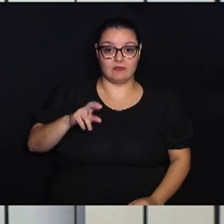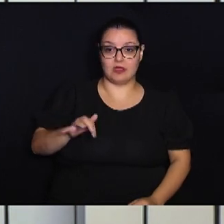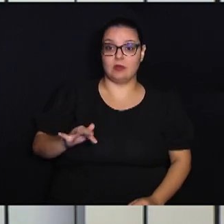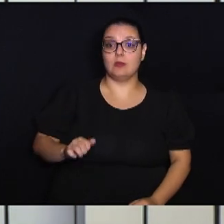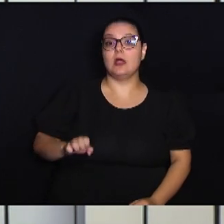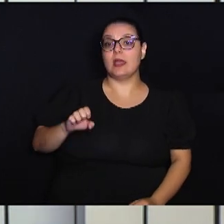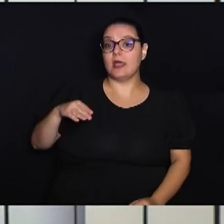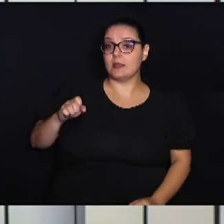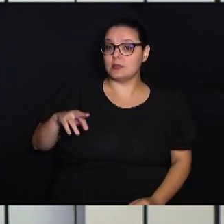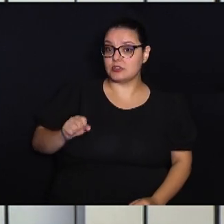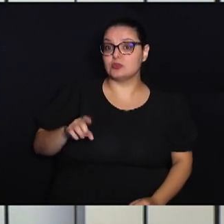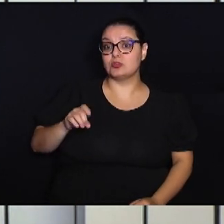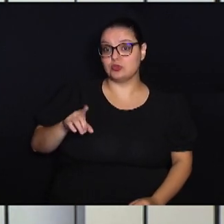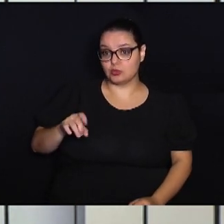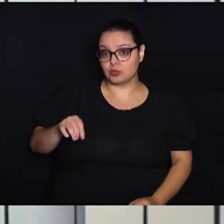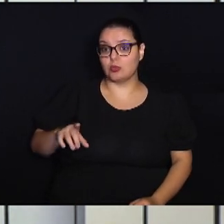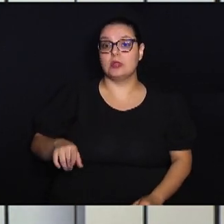sempre.